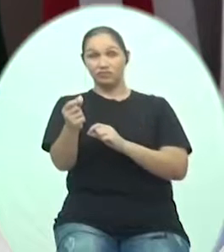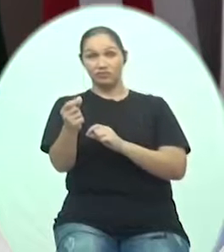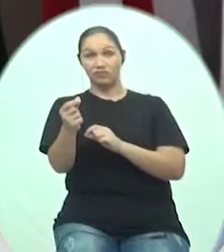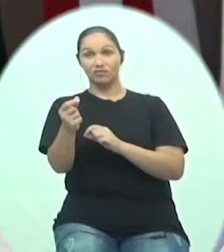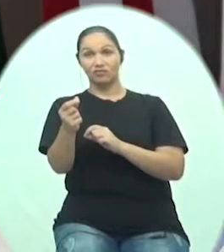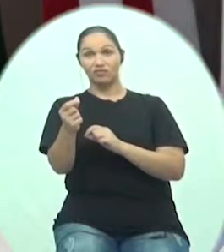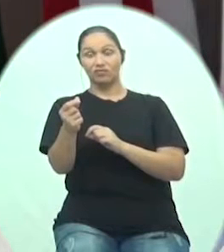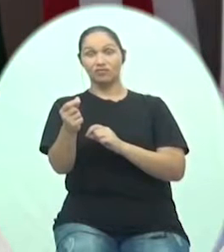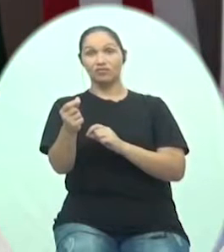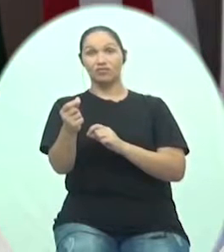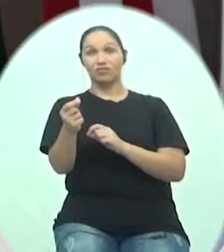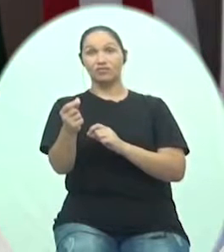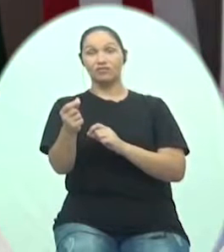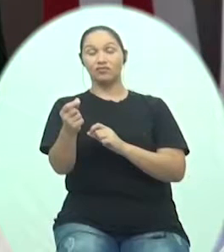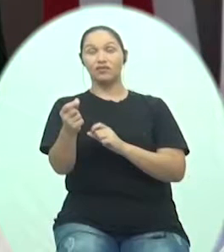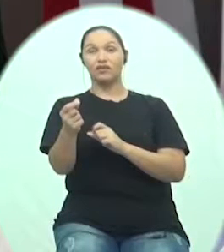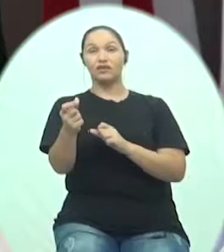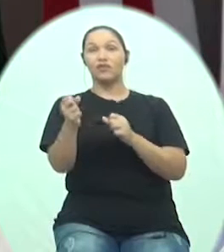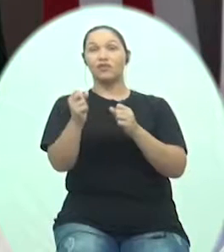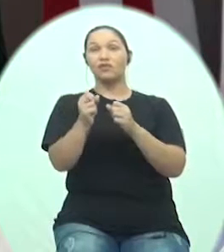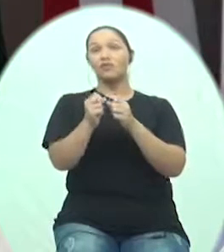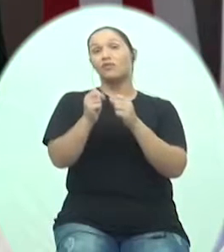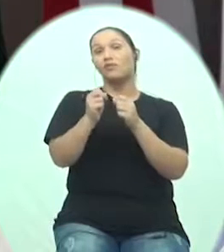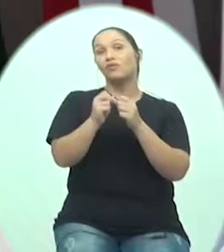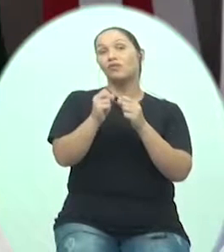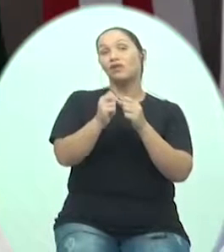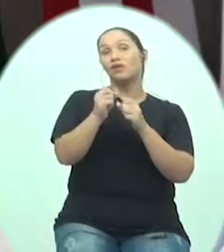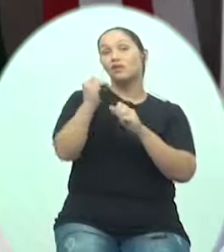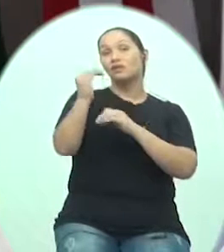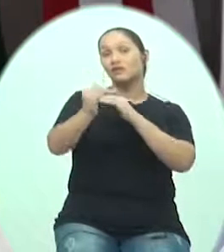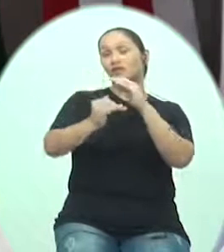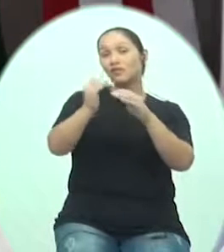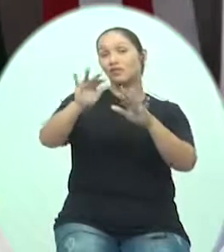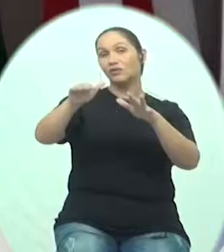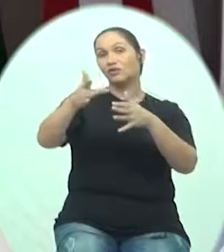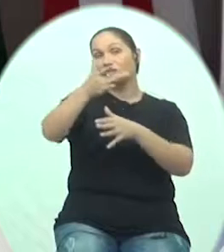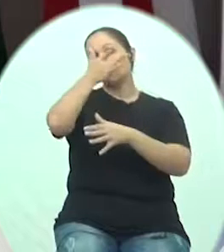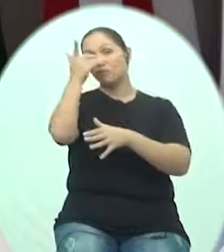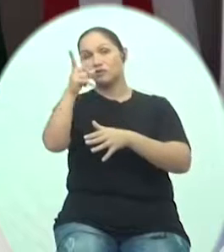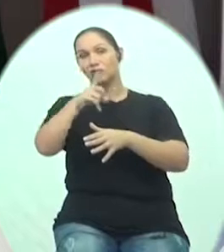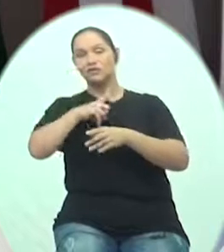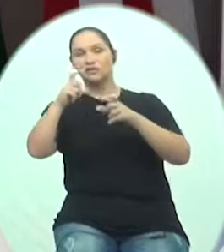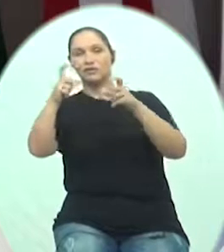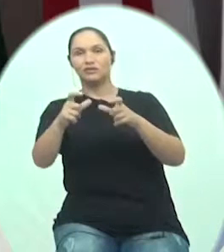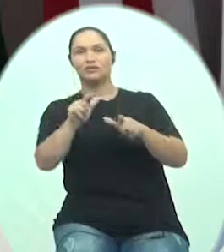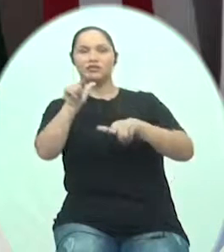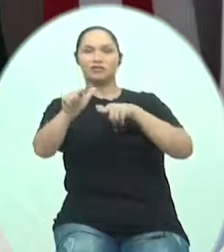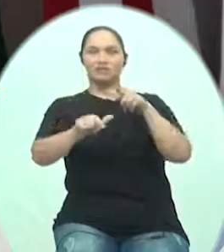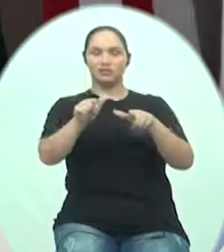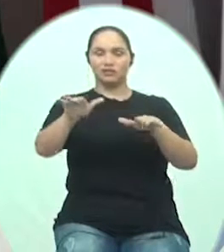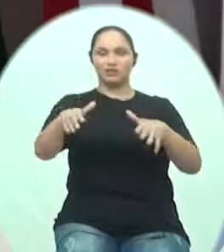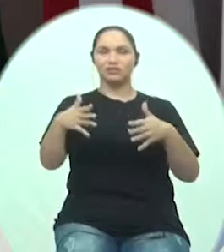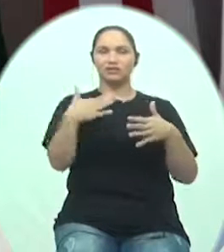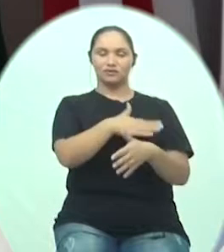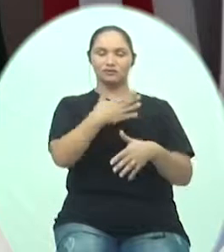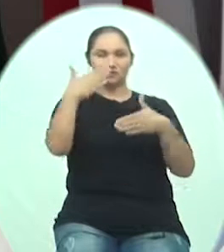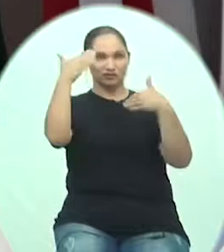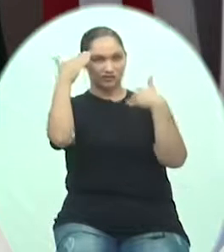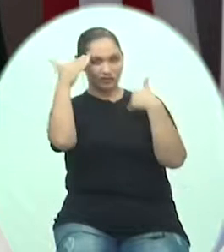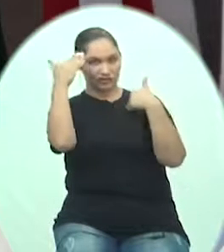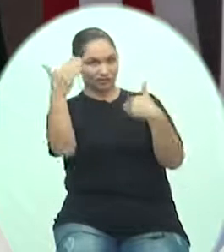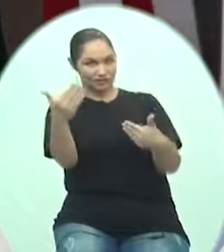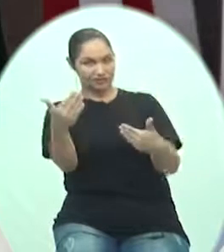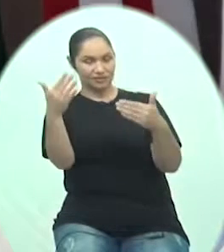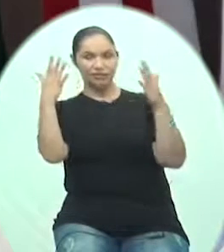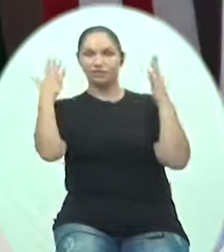para que o nosso povo para que a nossa população possa ter um local de de trabalho então nós precisamos parabenizar seu Josefino